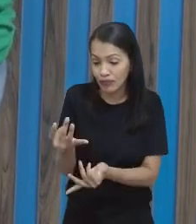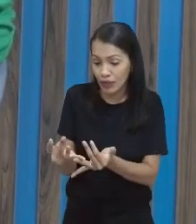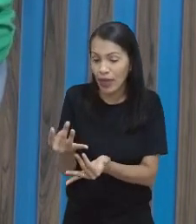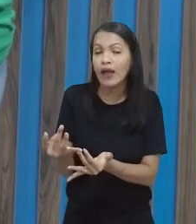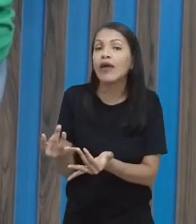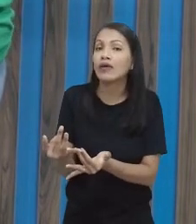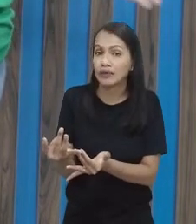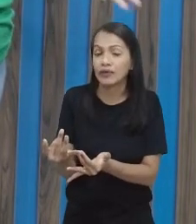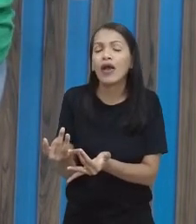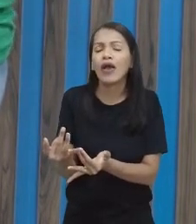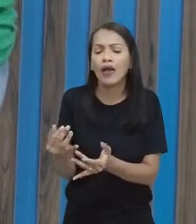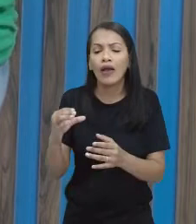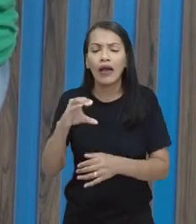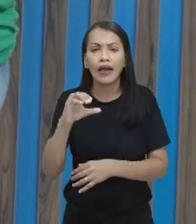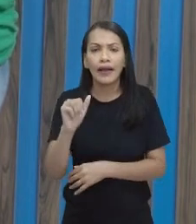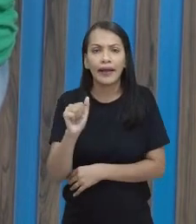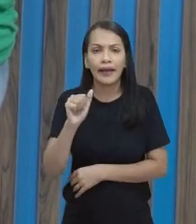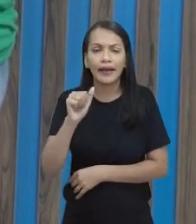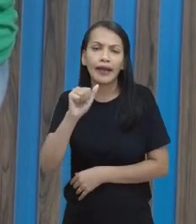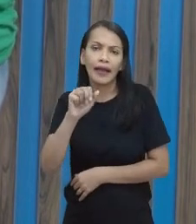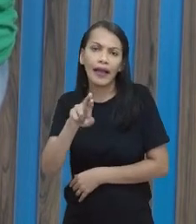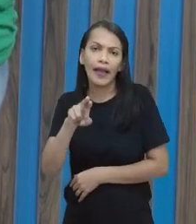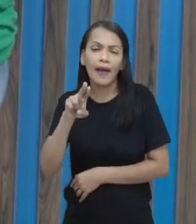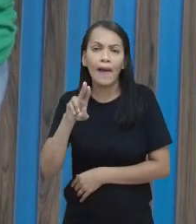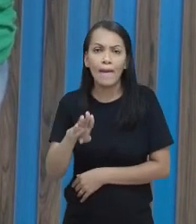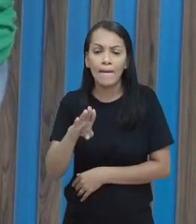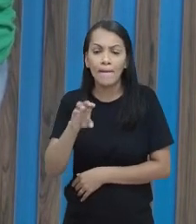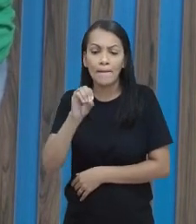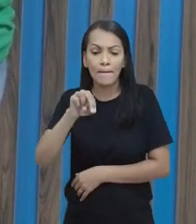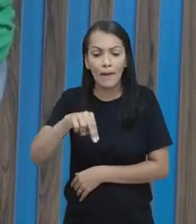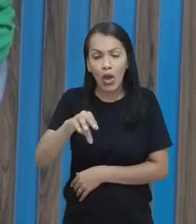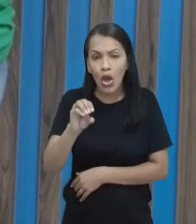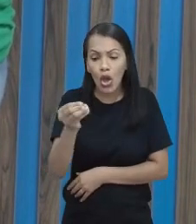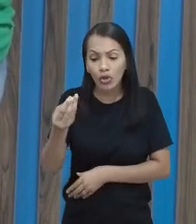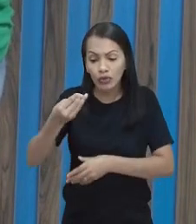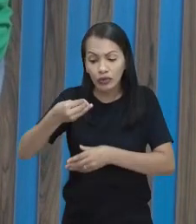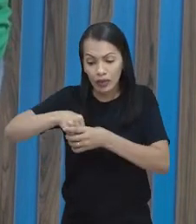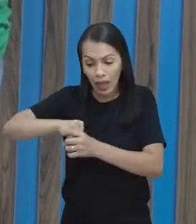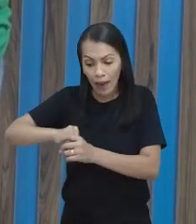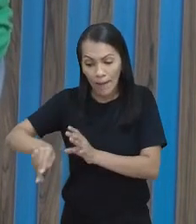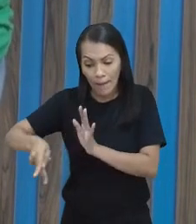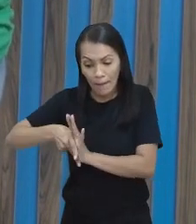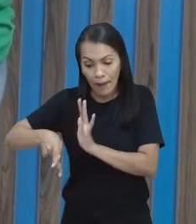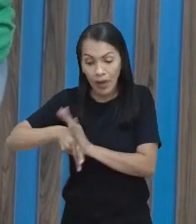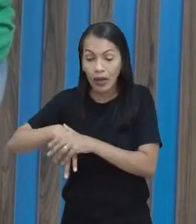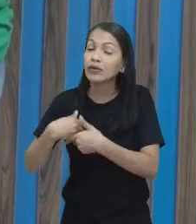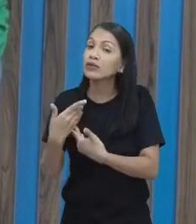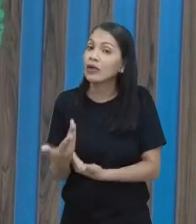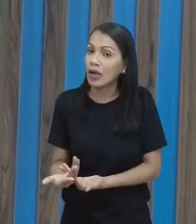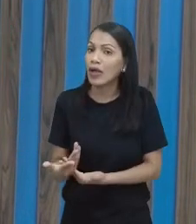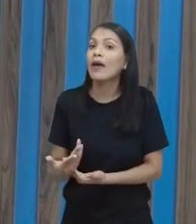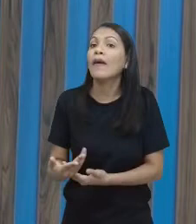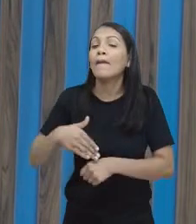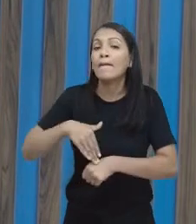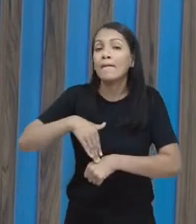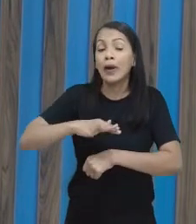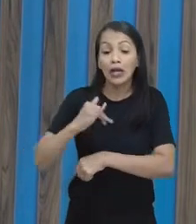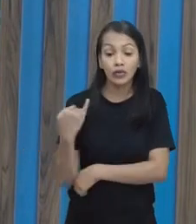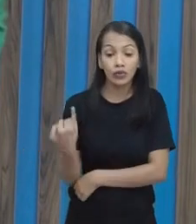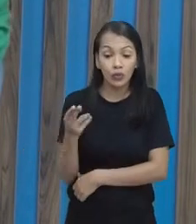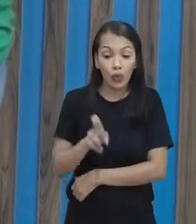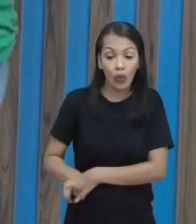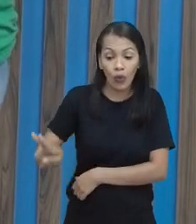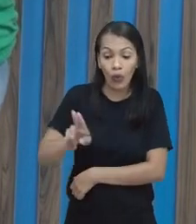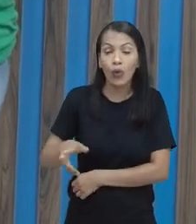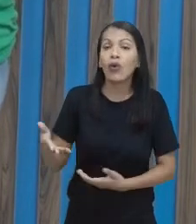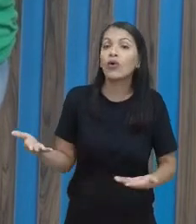quê? O carbono que está ali armazenado, né? Então, gente, esses recursos fósseis, eles são os mais utilizados